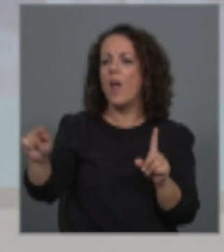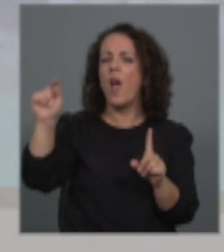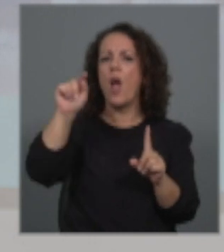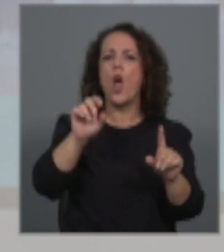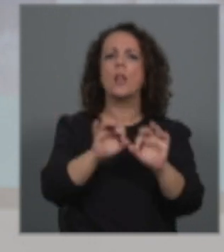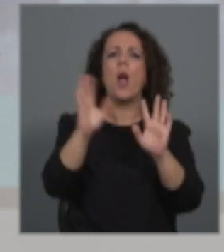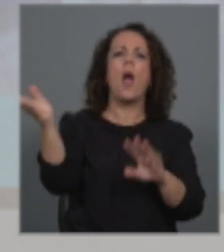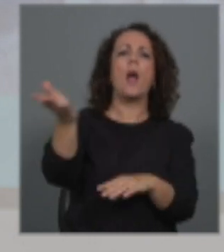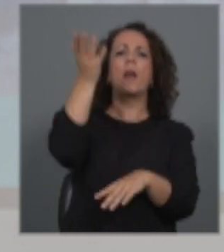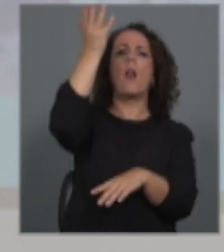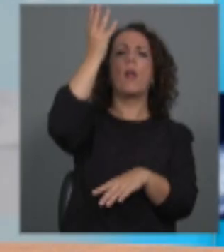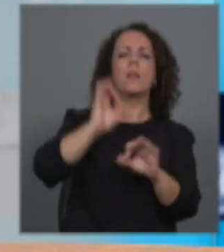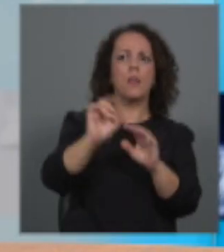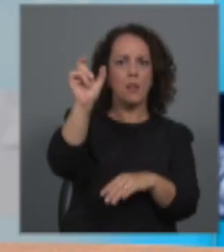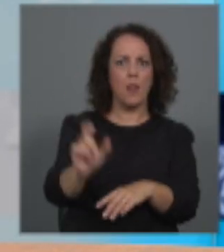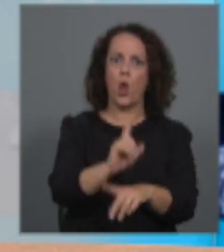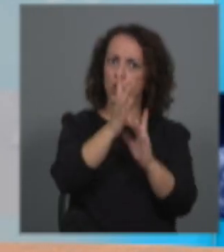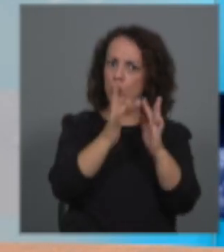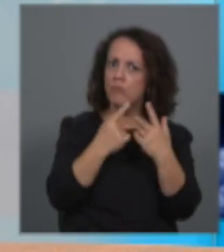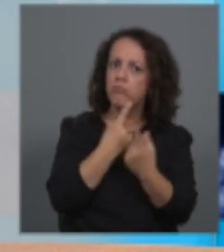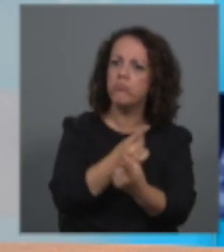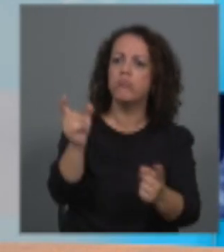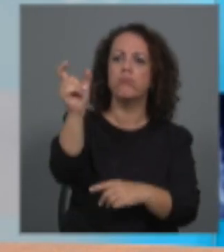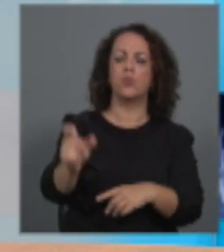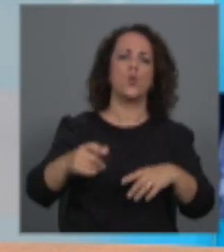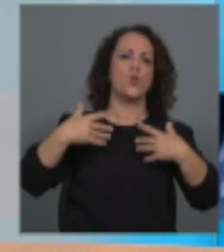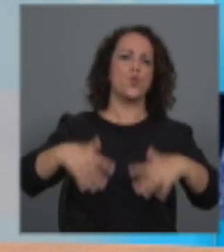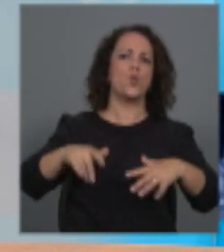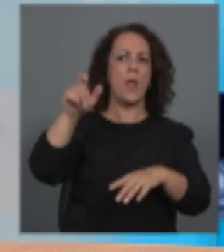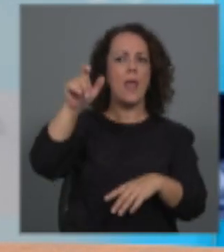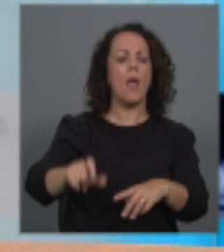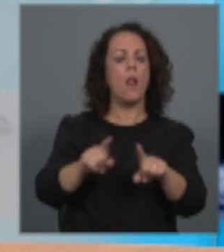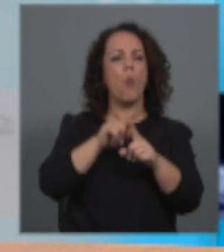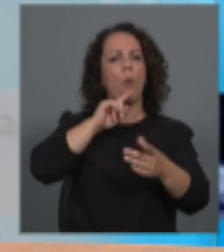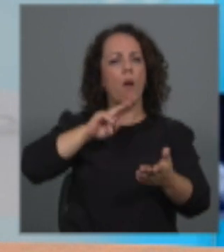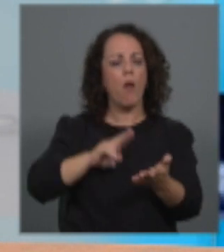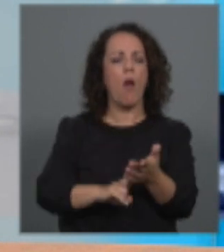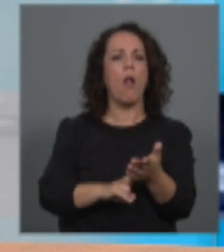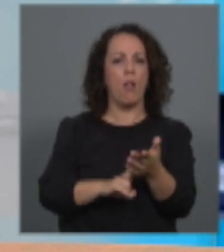João, dizia Jesus. Ele é realmente o mais